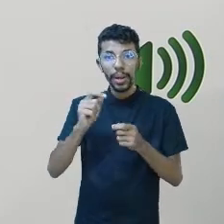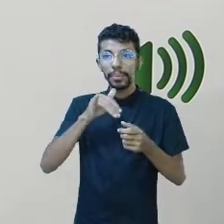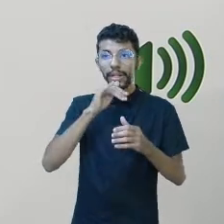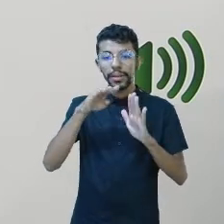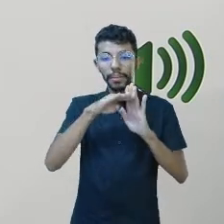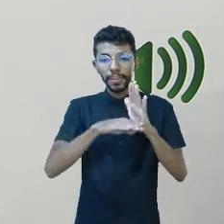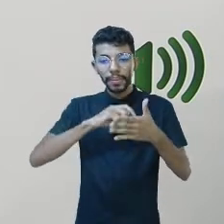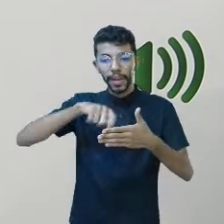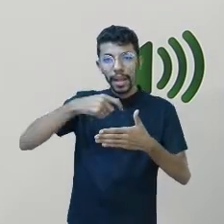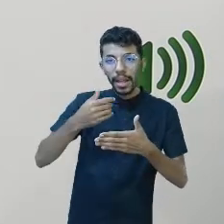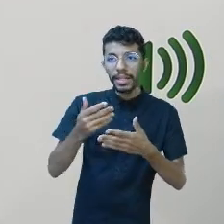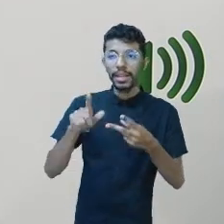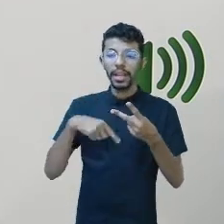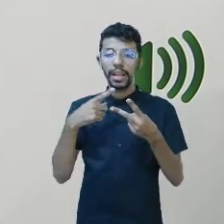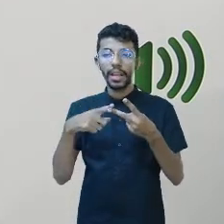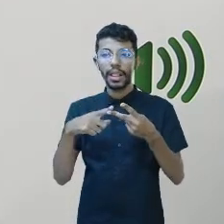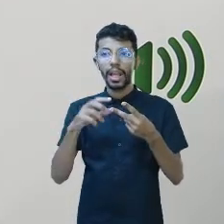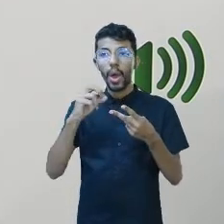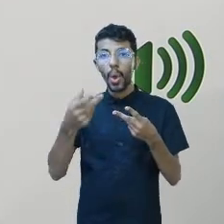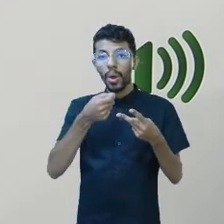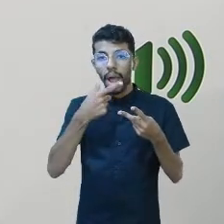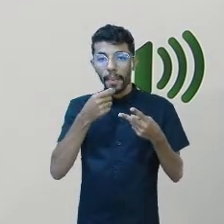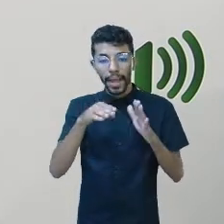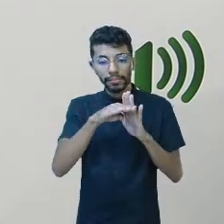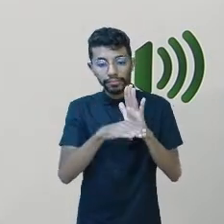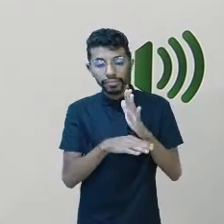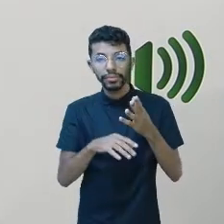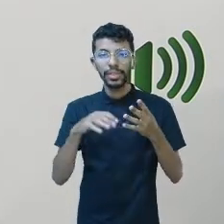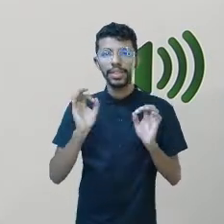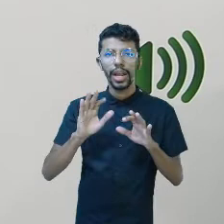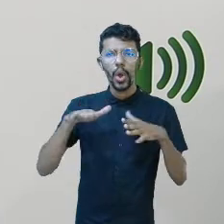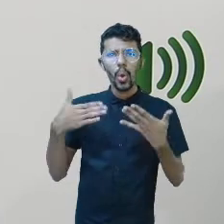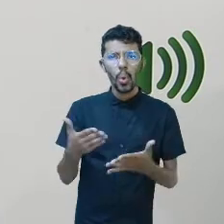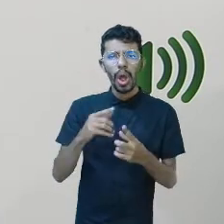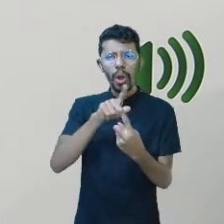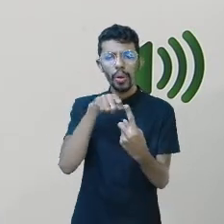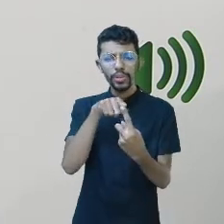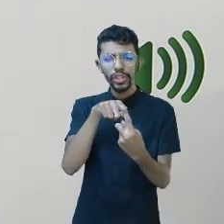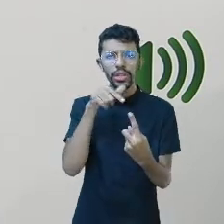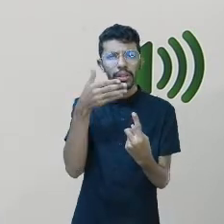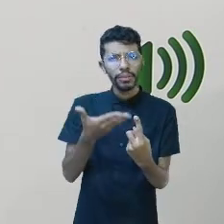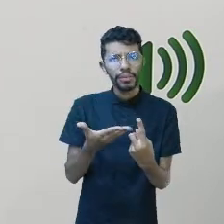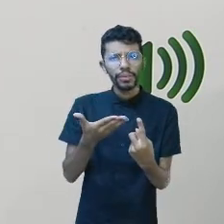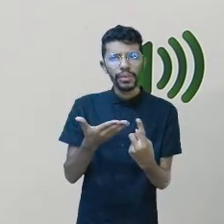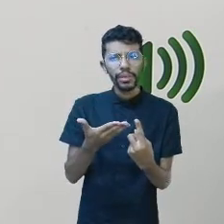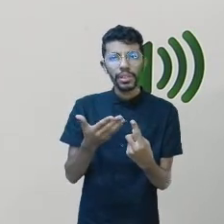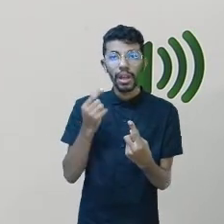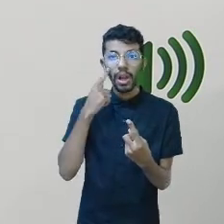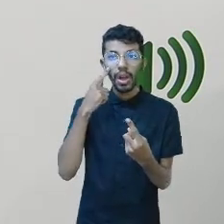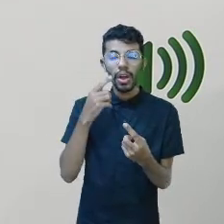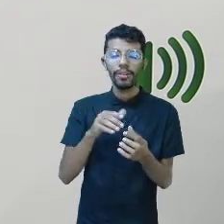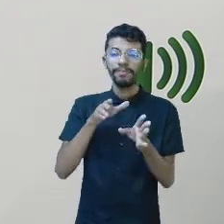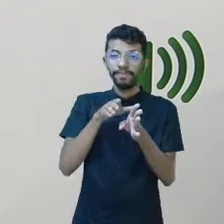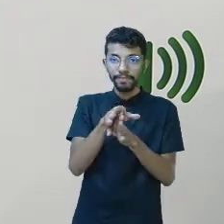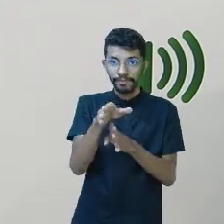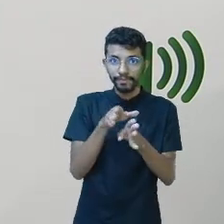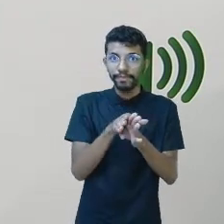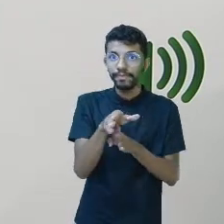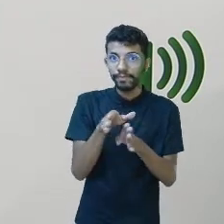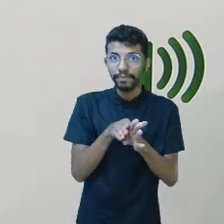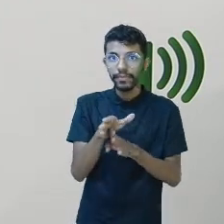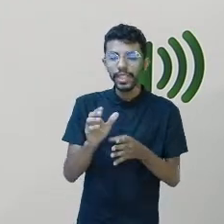remédio. Qual a função desse gênero textual instrucional? Já está dizendo, né? Instruir. Ele